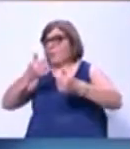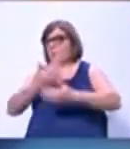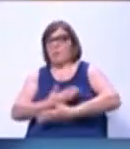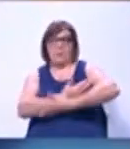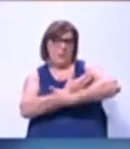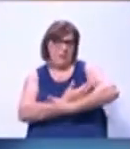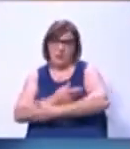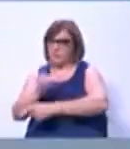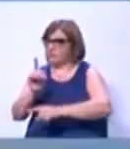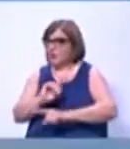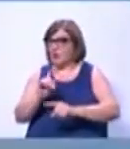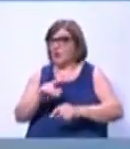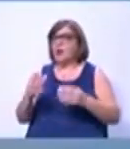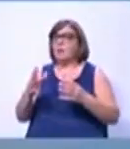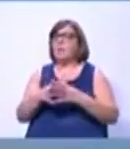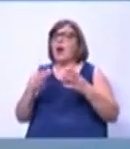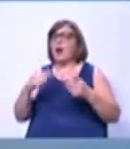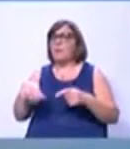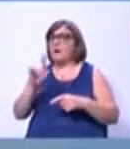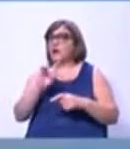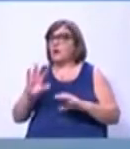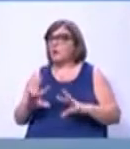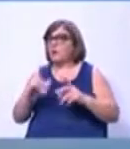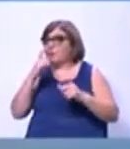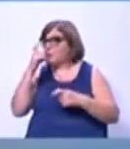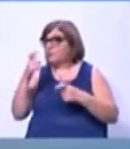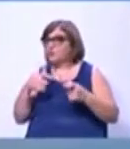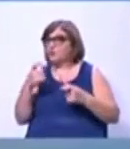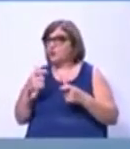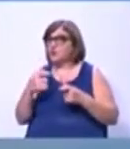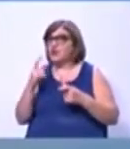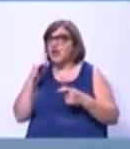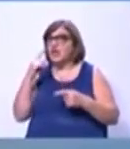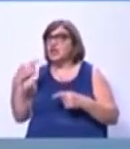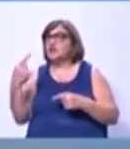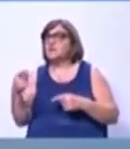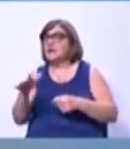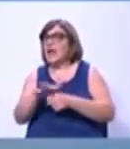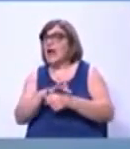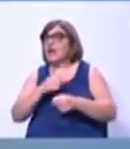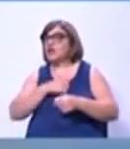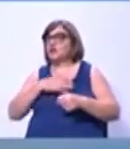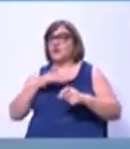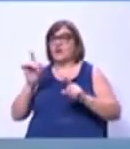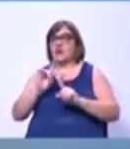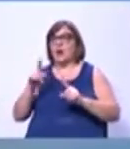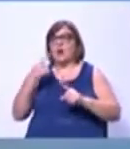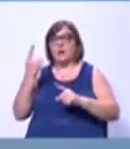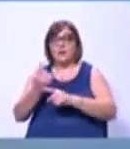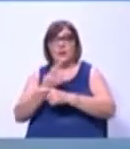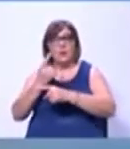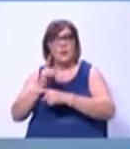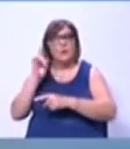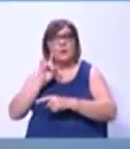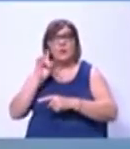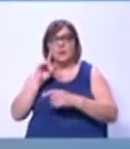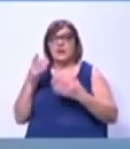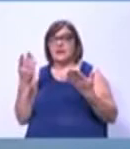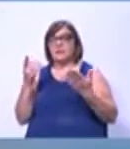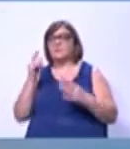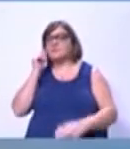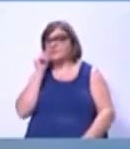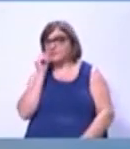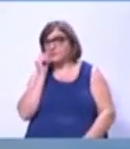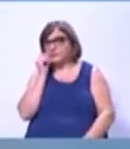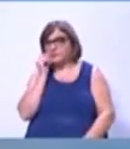maior parte dos casos não são promovidos por pessoas especialistas na área da saúde, que é outra coisa muito importante. Ou seja, os